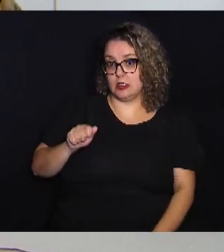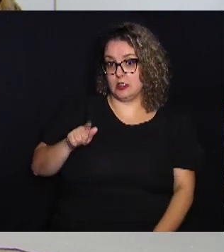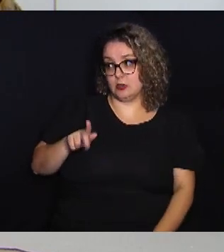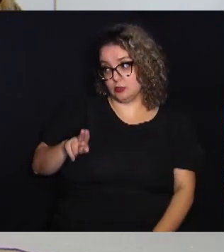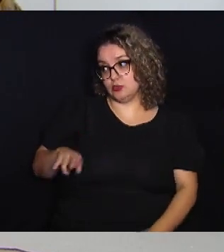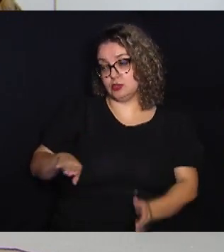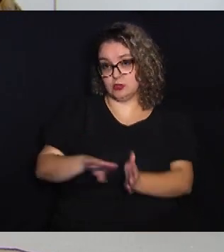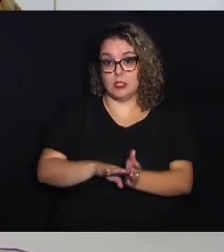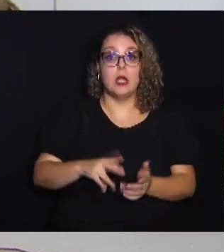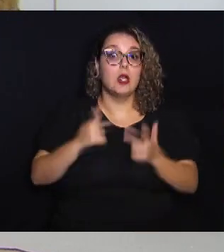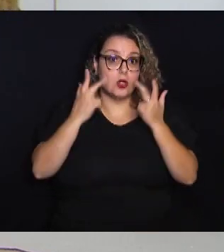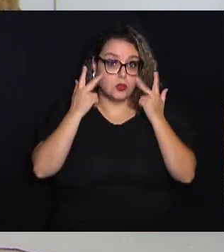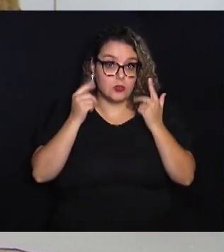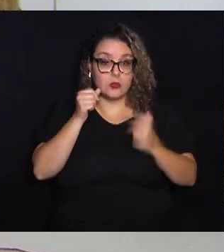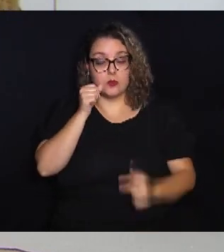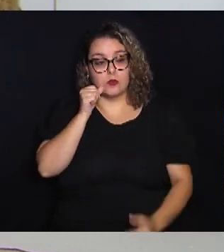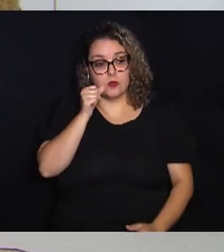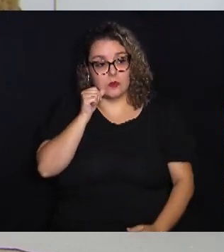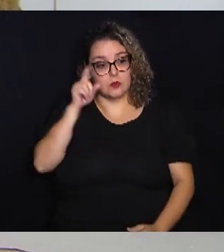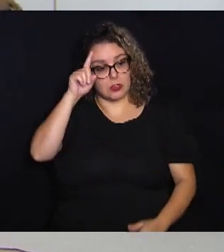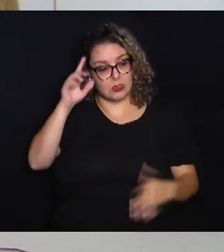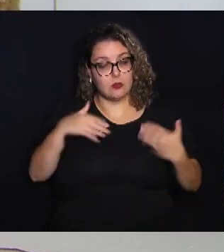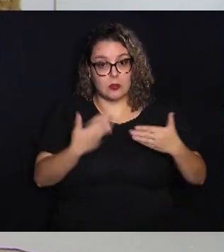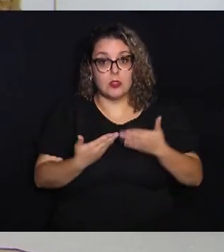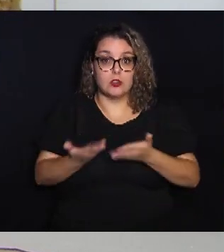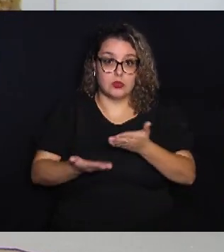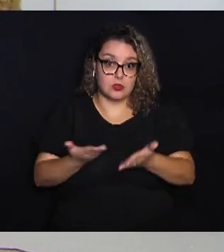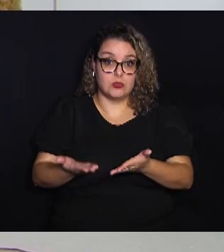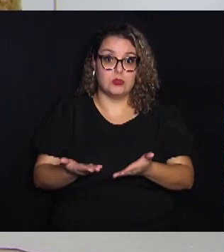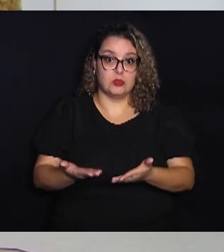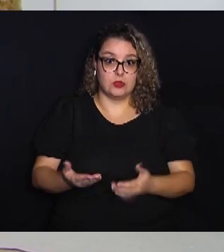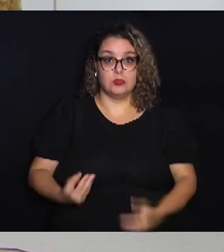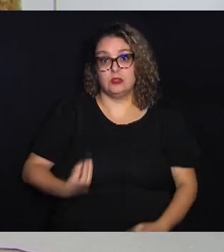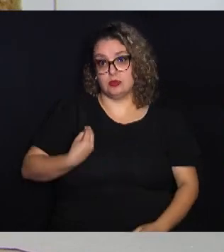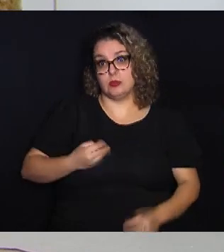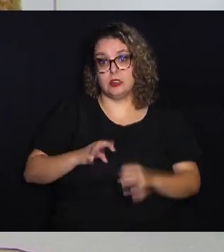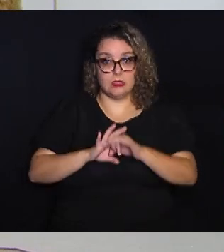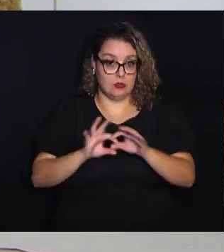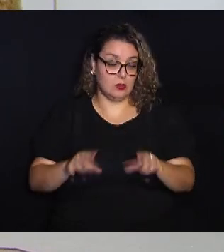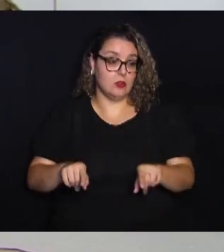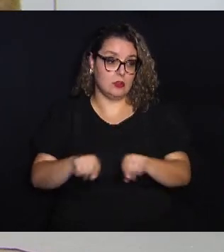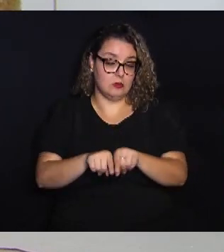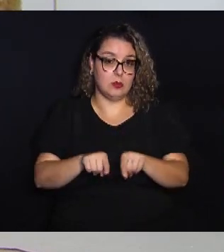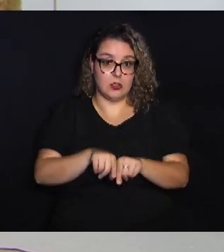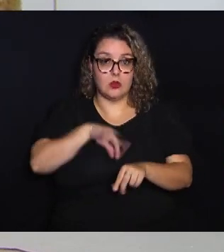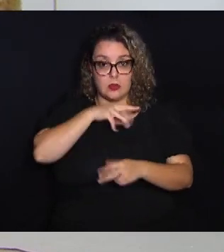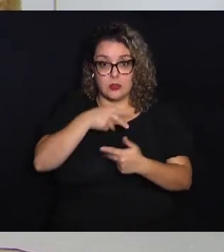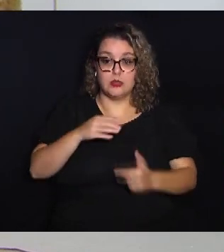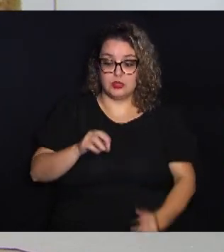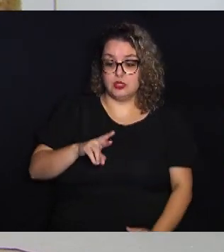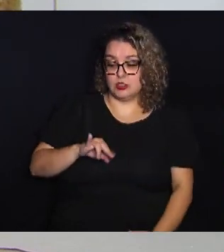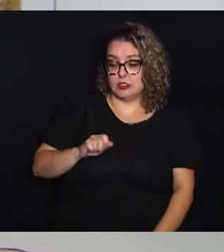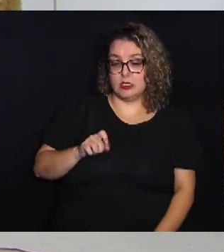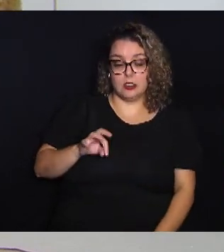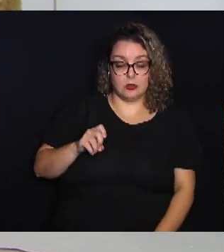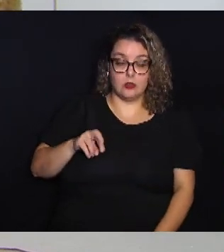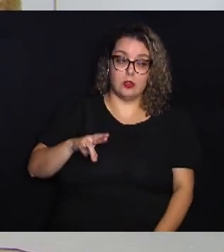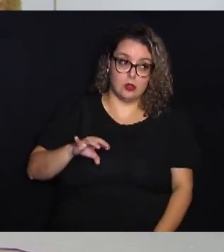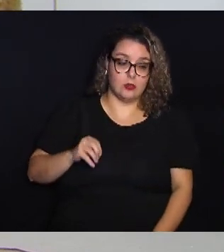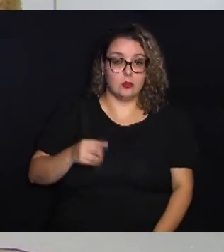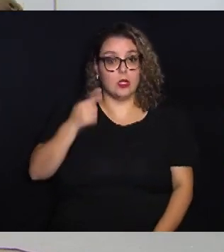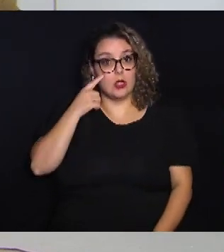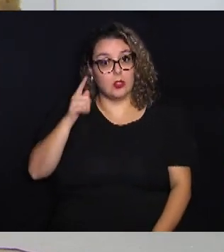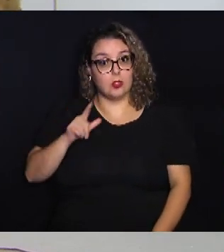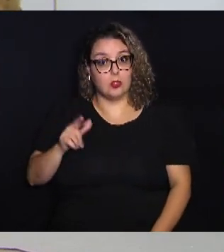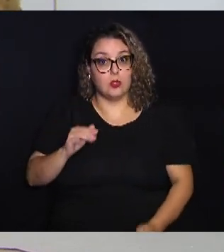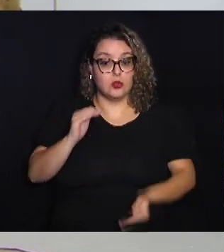chegaram? É muito tranquilo. A gente tem uma rotina grande de cuidar desses bichinhos, né? Tanto os de vida livre quanto os animais oriundos de criatório.